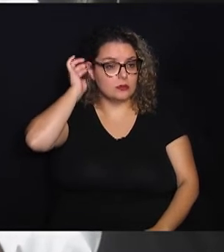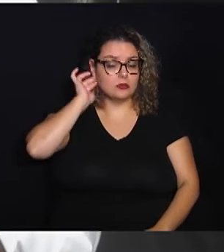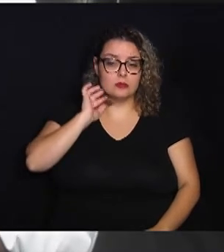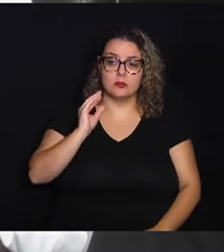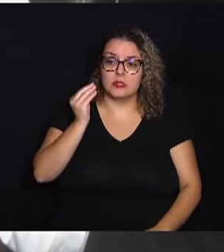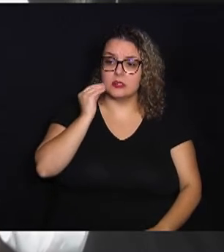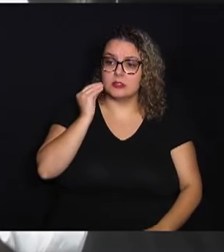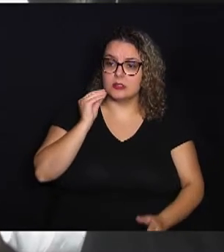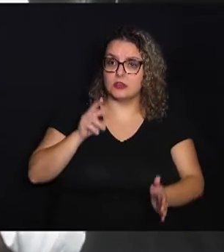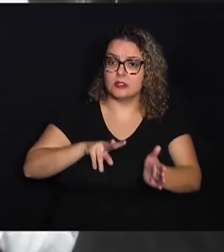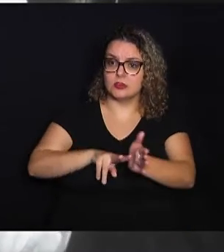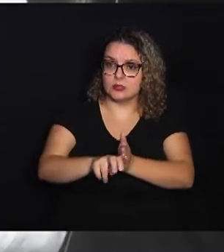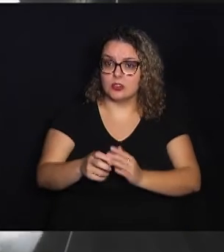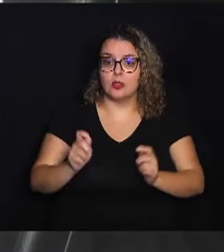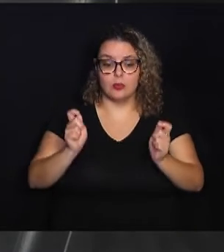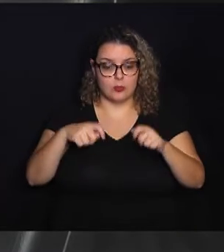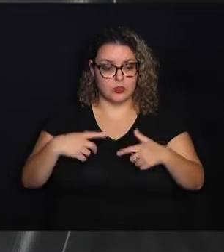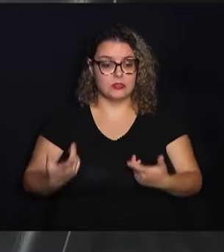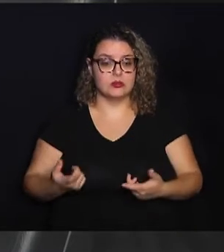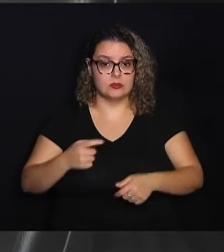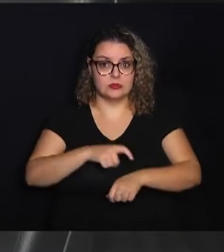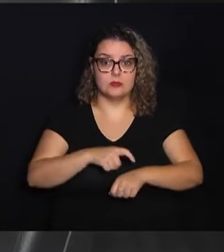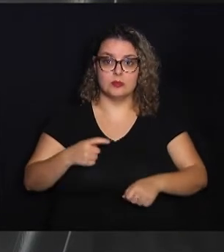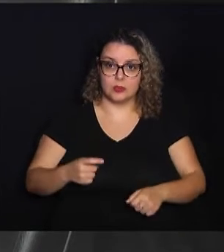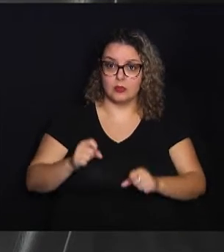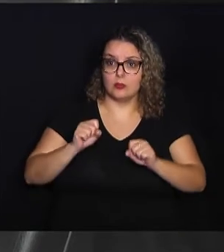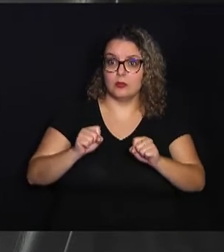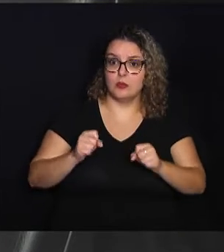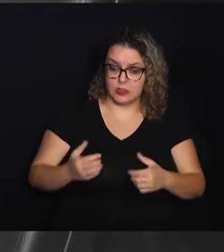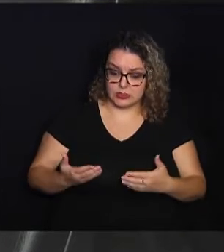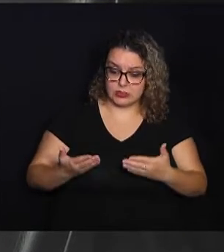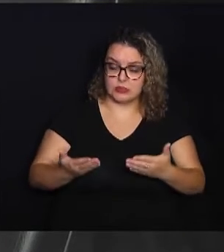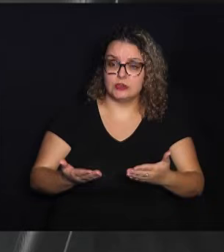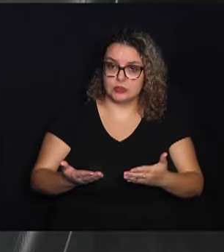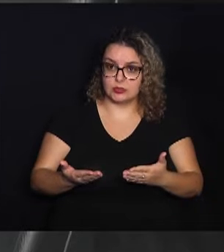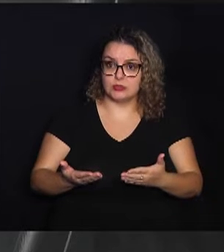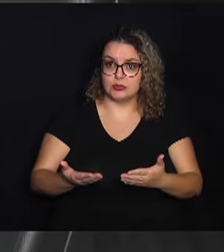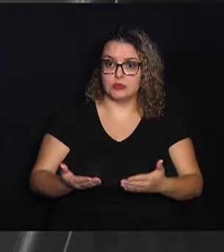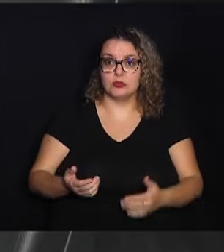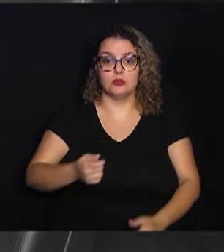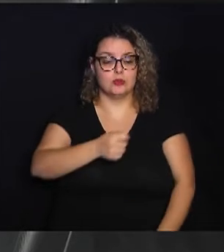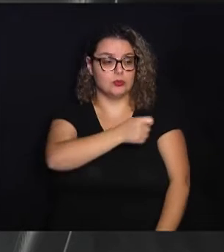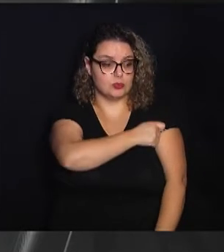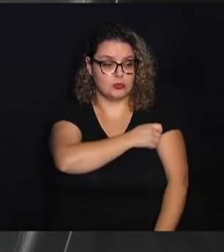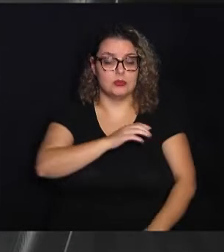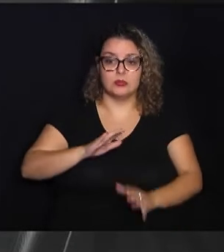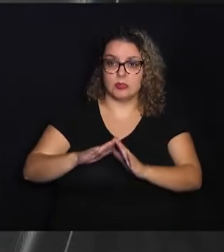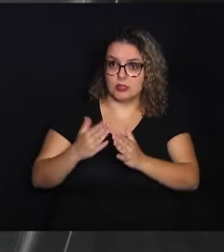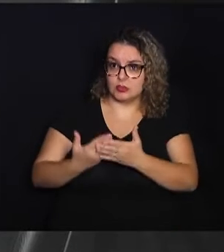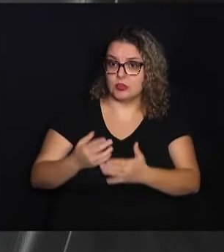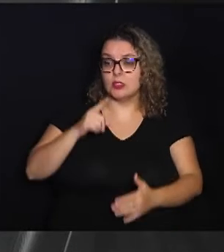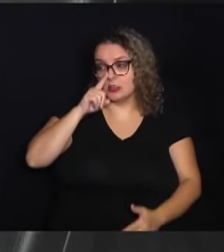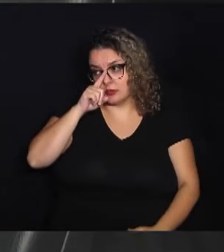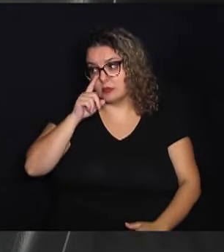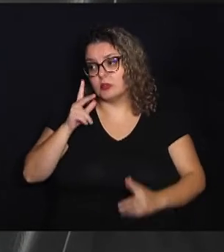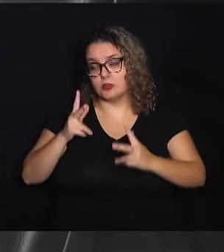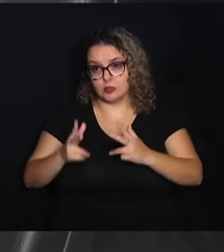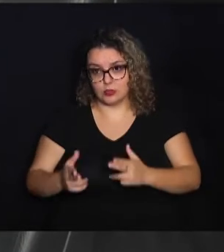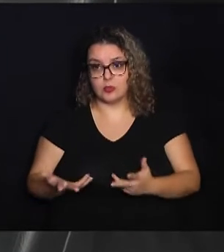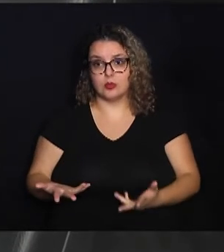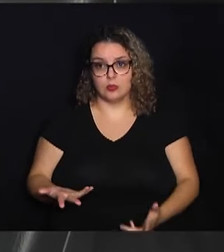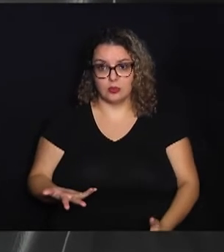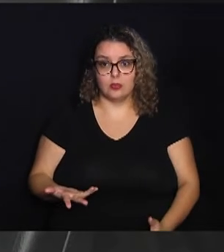diagnosticar possíveis situações que possam colocar os alunos e a escola em risco, e da mesma forma